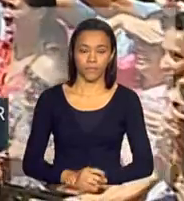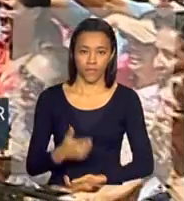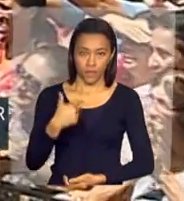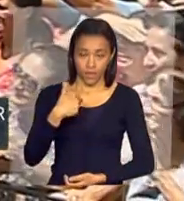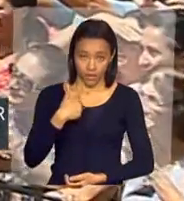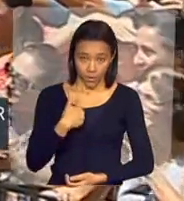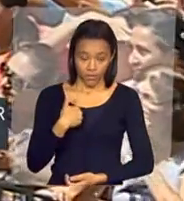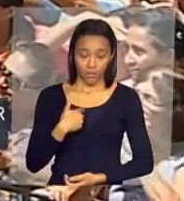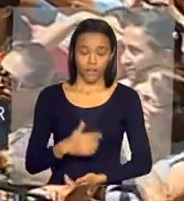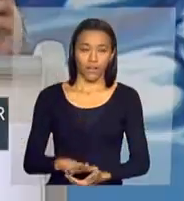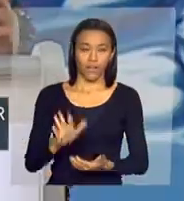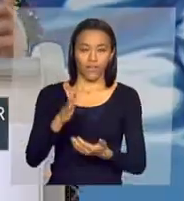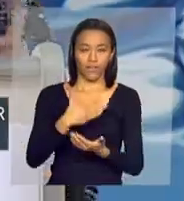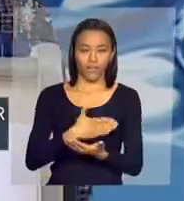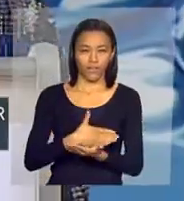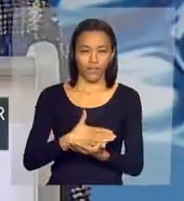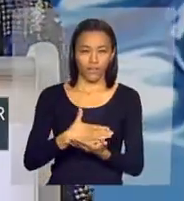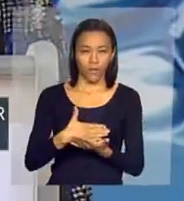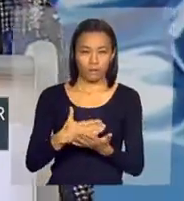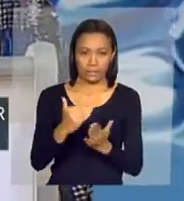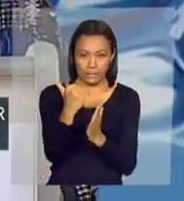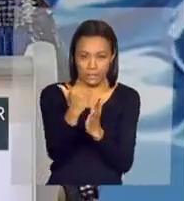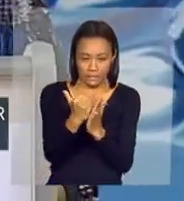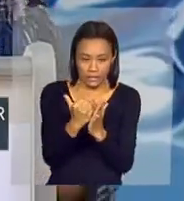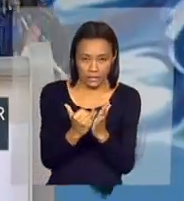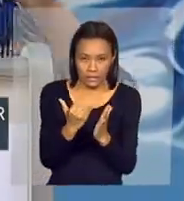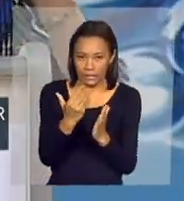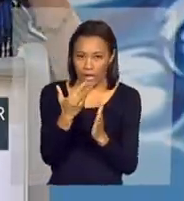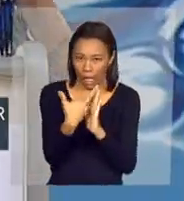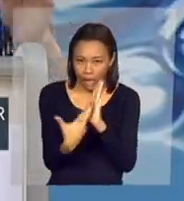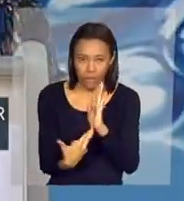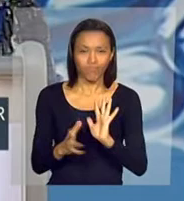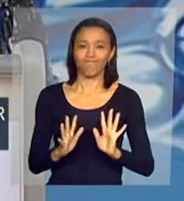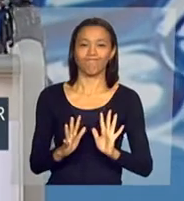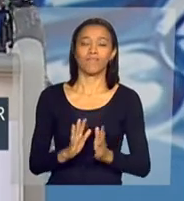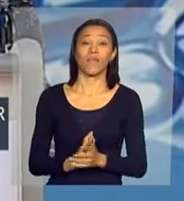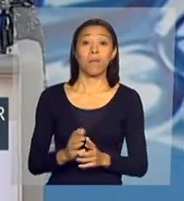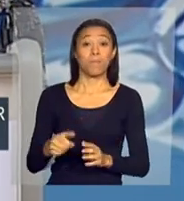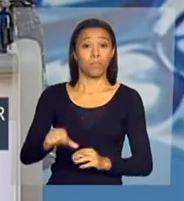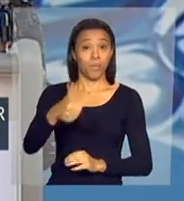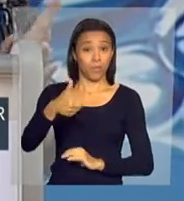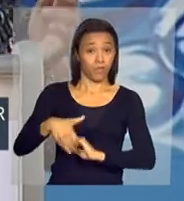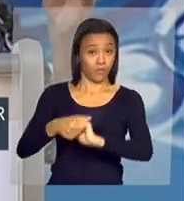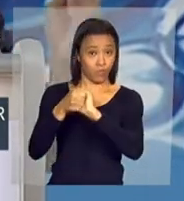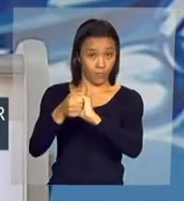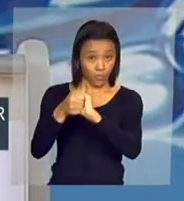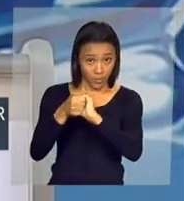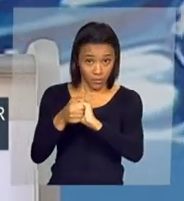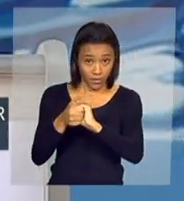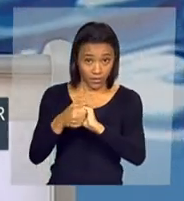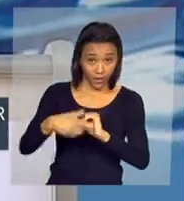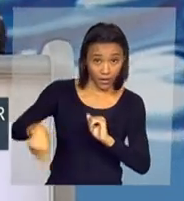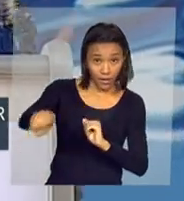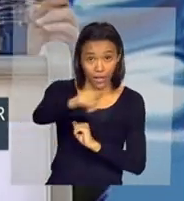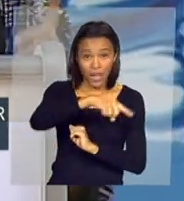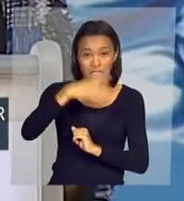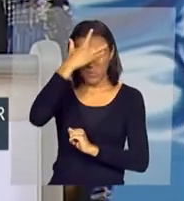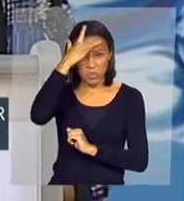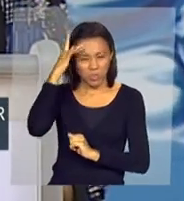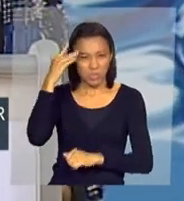Eu vou começar quebrando o protocolo. Primeiro, eu vou cumprimentar os trabalhadores